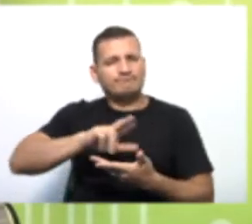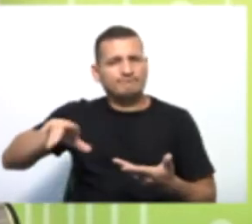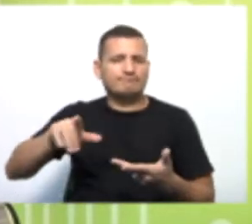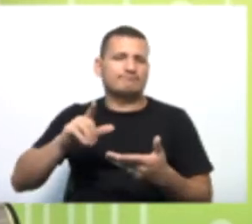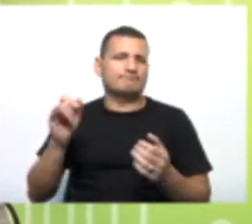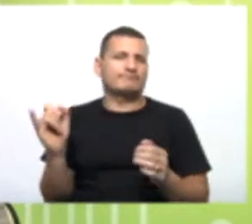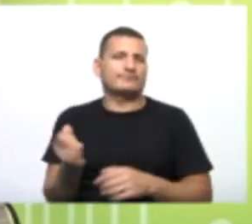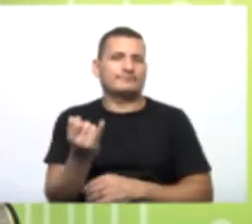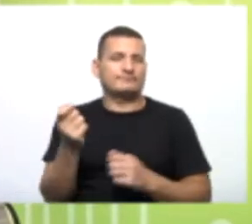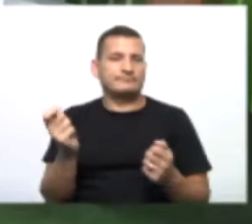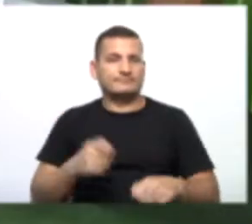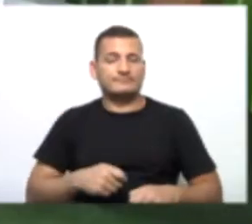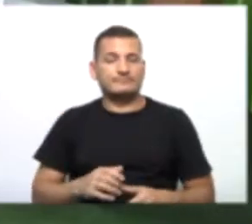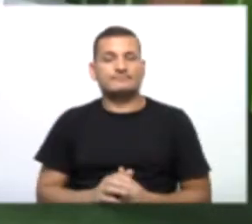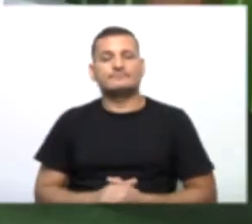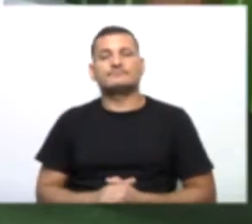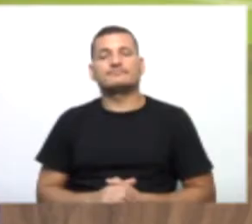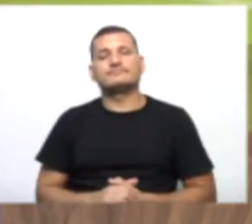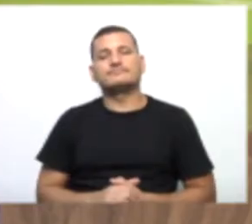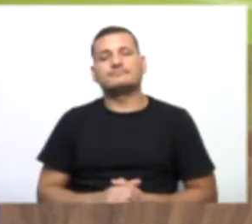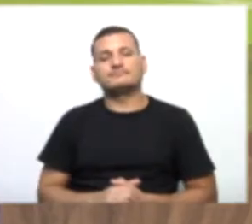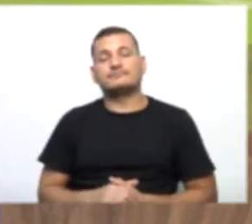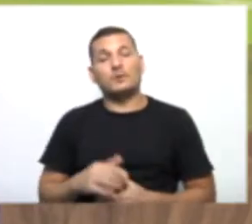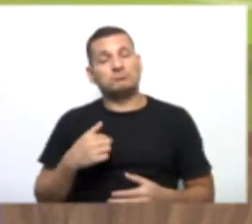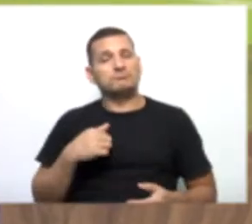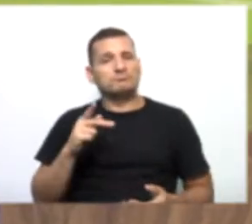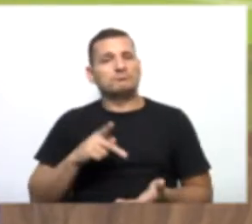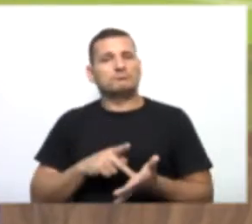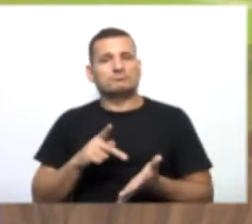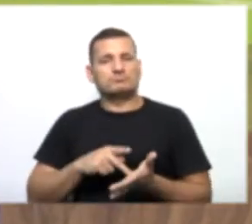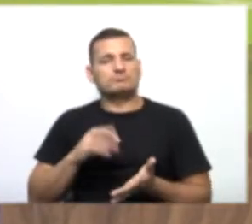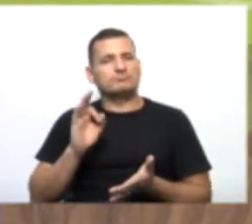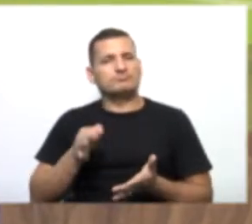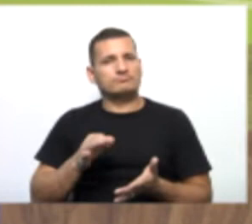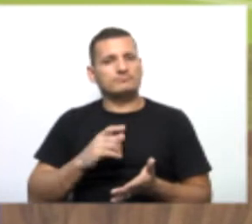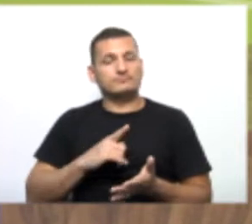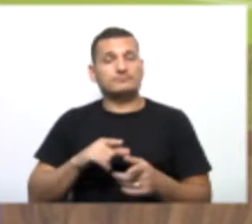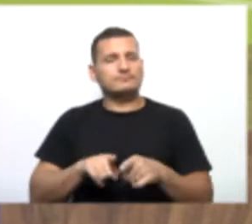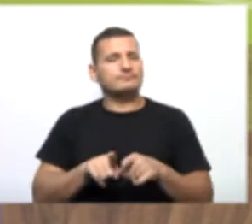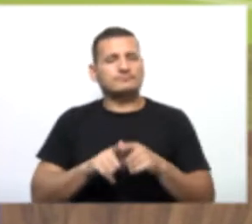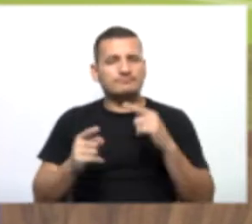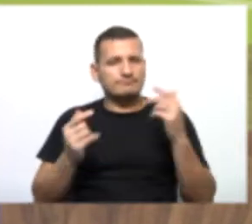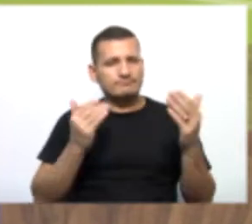professor Alberto? Com certeza, professor, e assim, até fazendo um